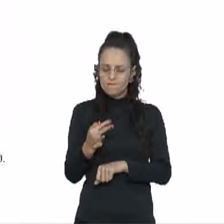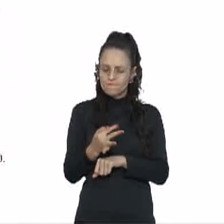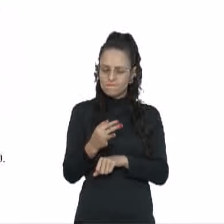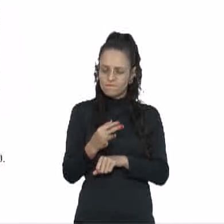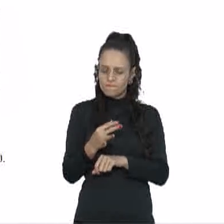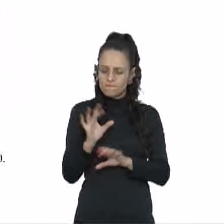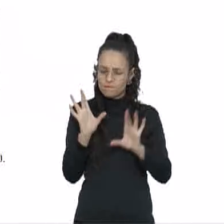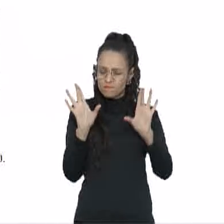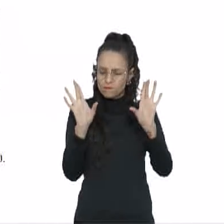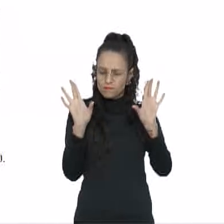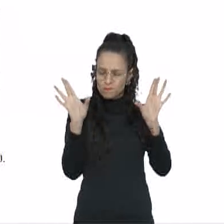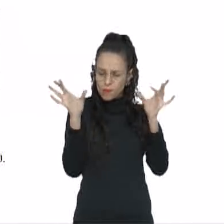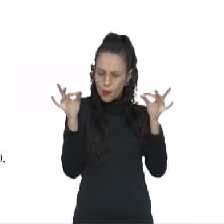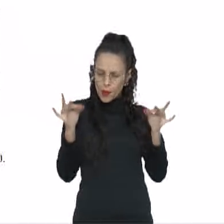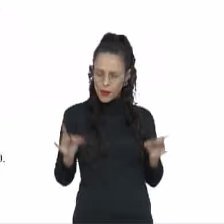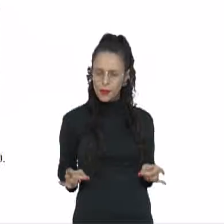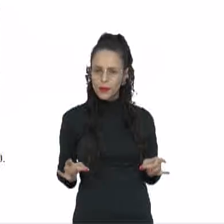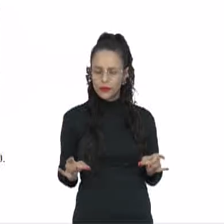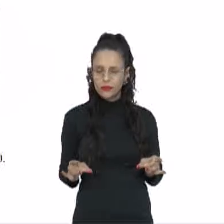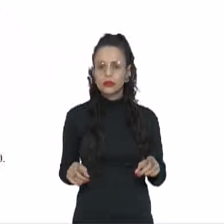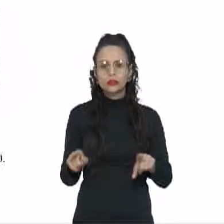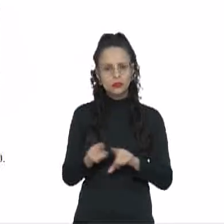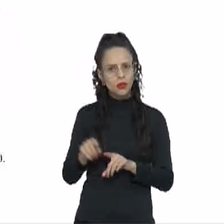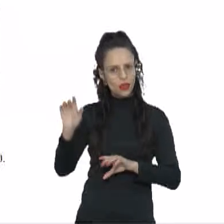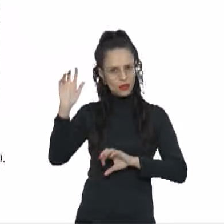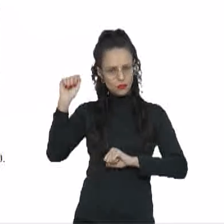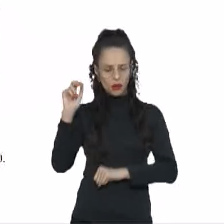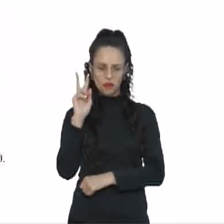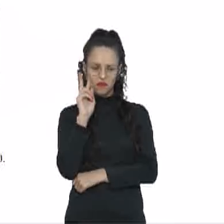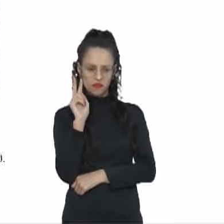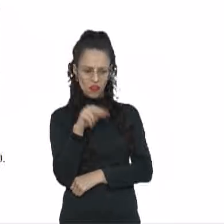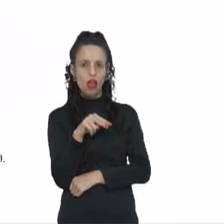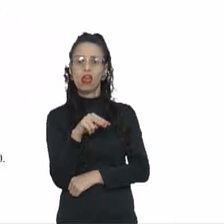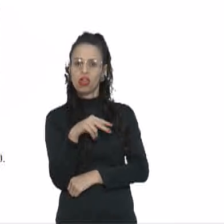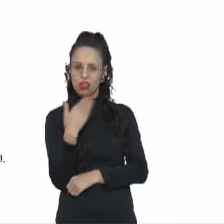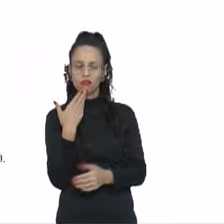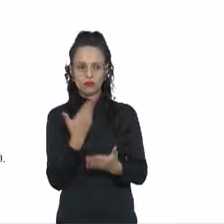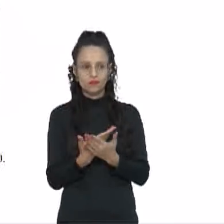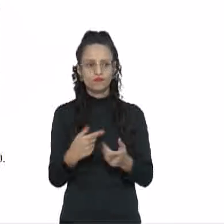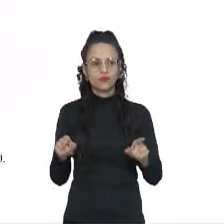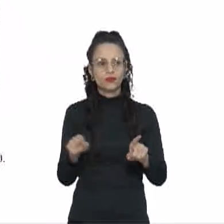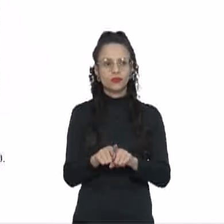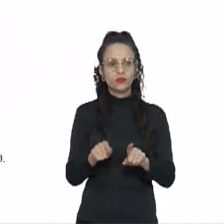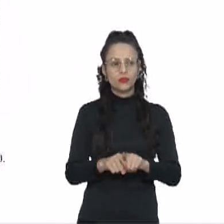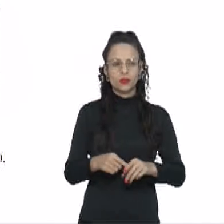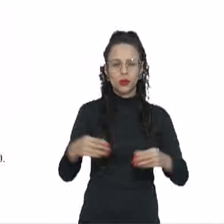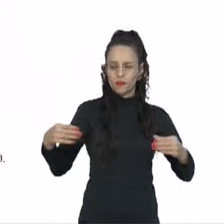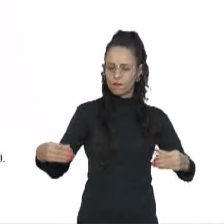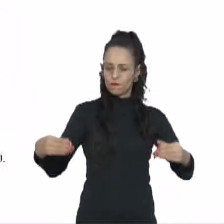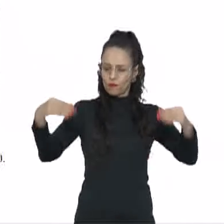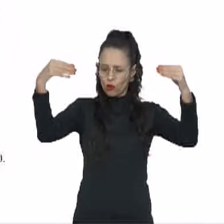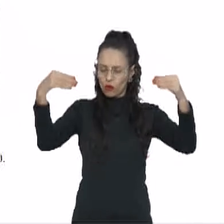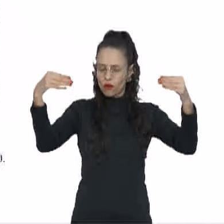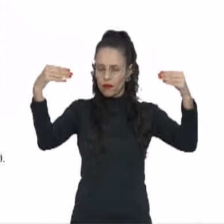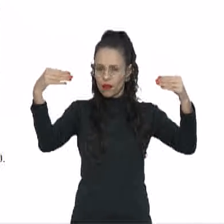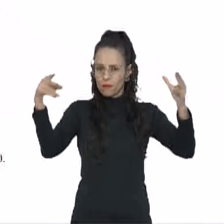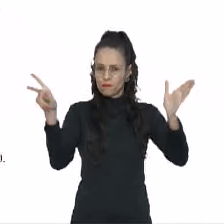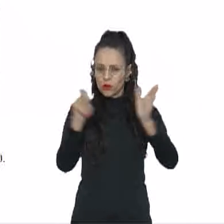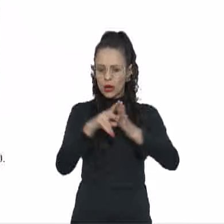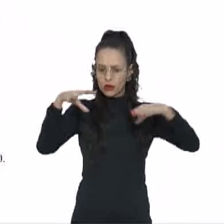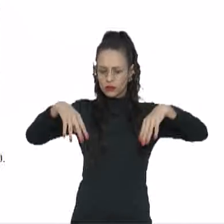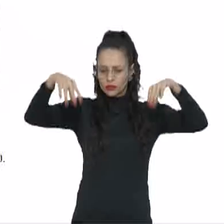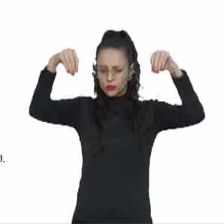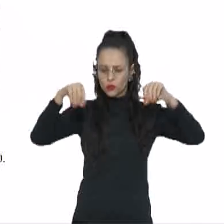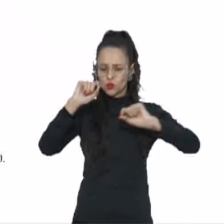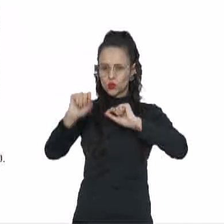com pedras, que chamou a atenção até dos próprios espanhóis quando chegaram aqui. Nas fortalezas, principalmente, se utilizou um estilo monumental